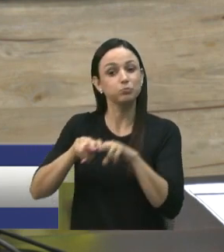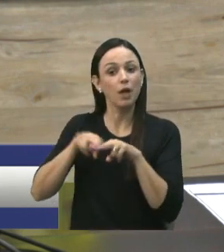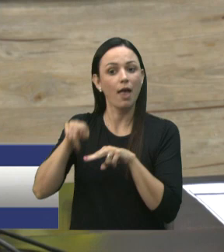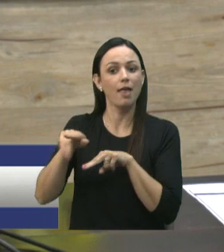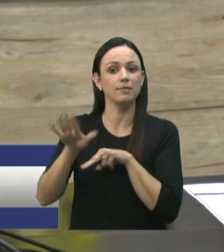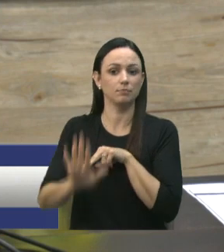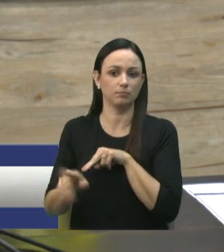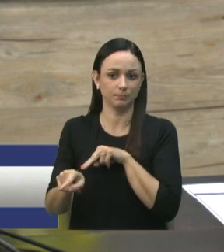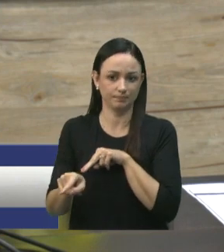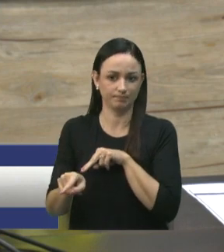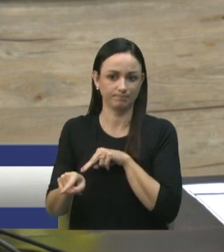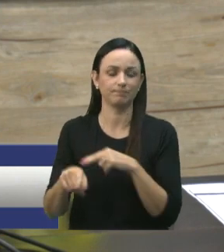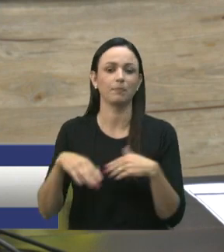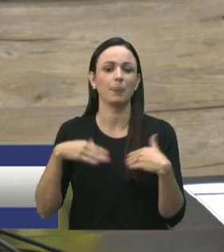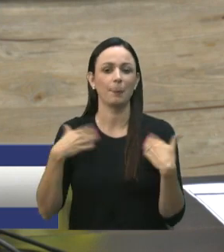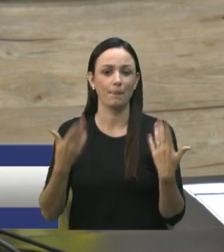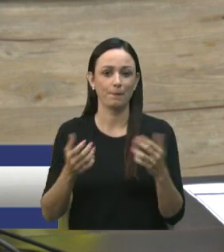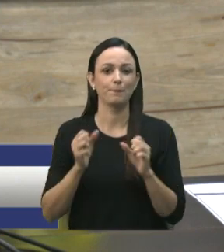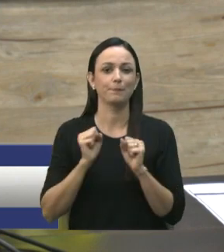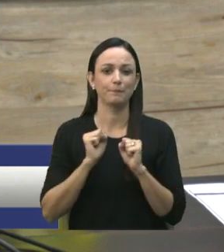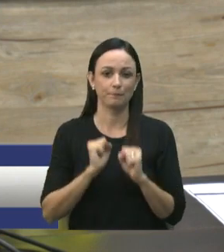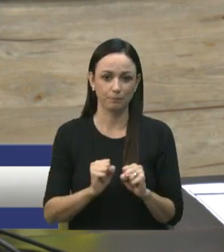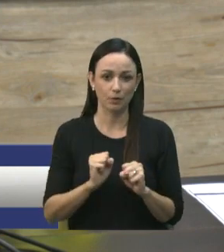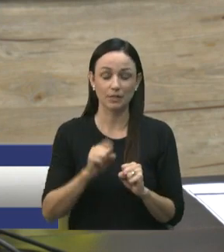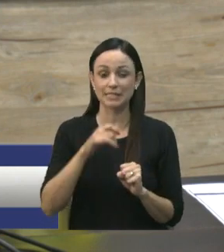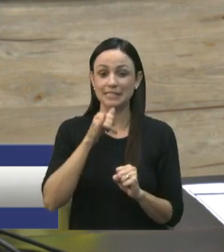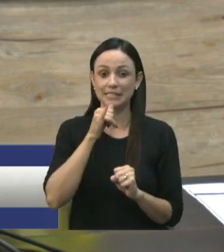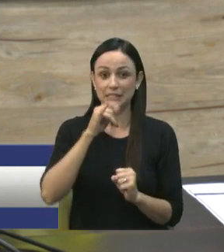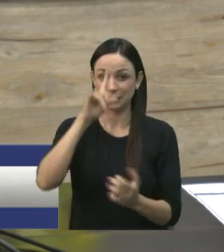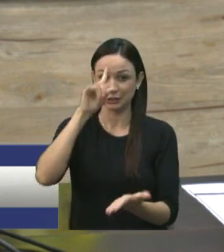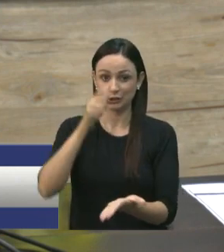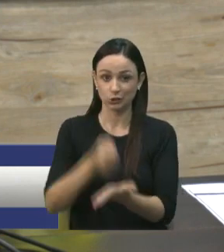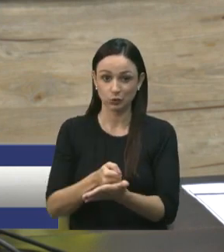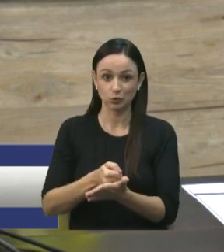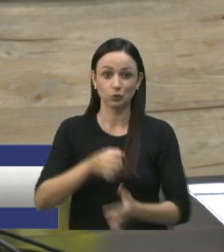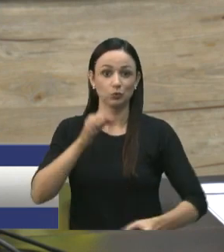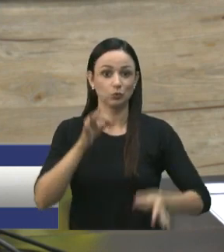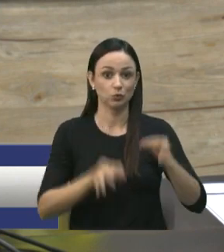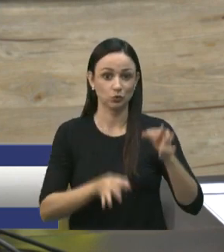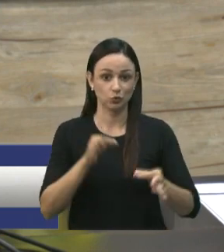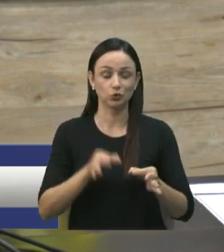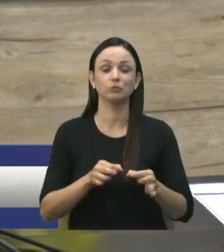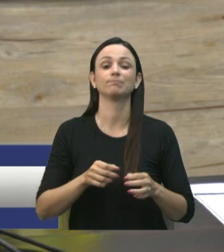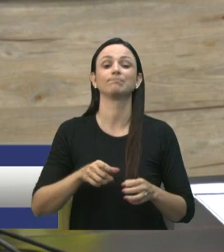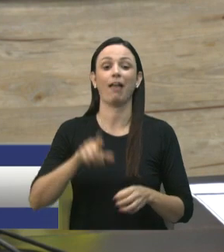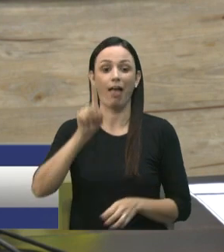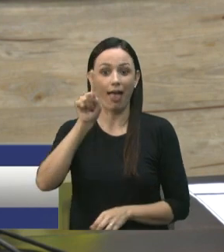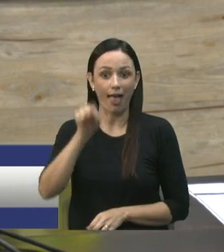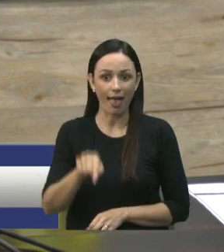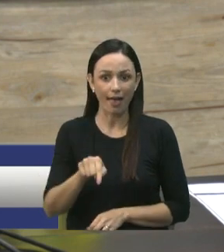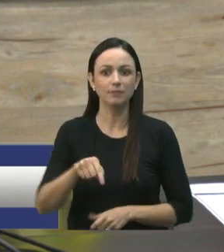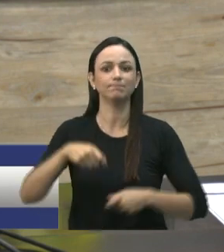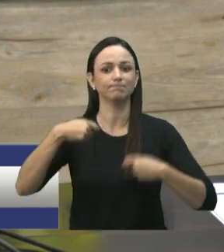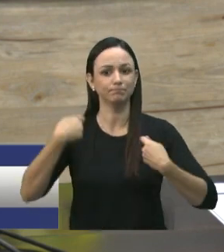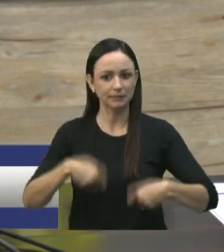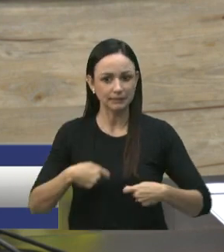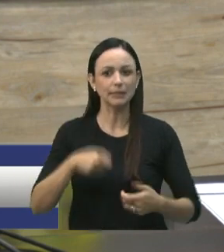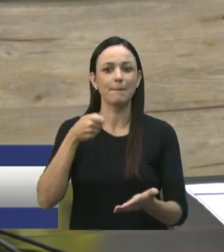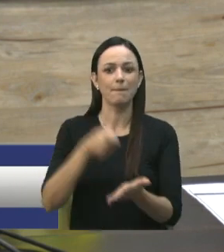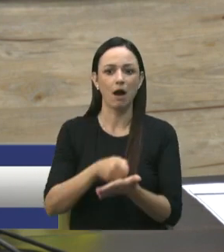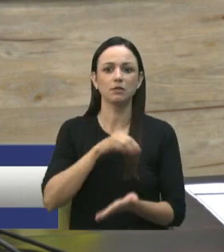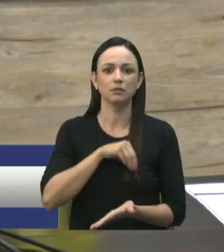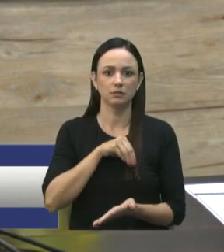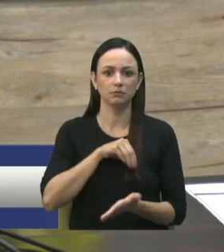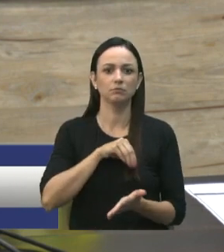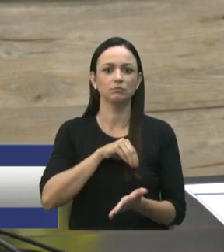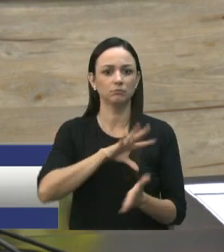ele poderá, tão logo assim seja decidido pela Justiça que é realmente devido,